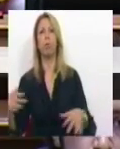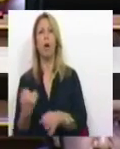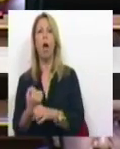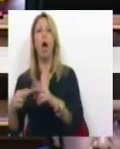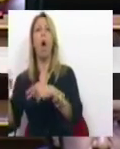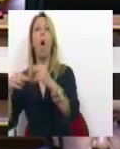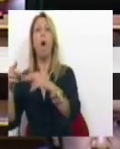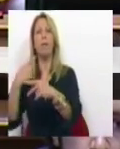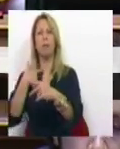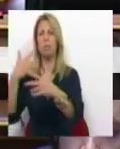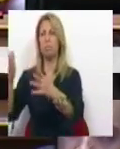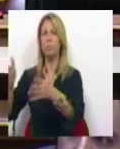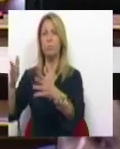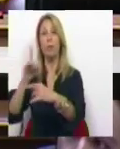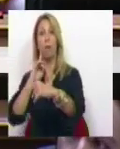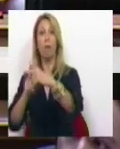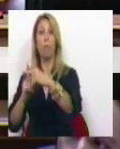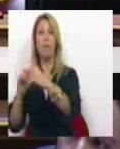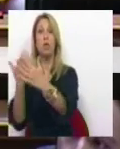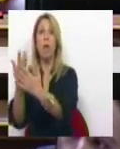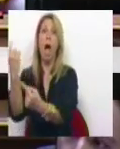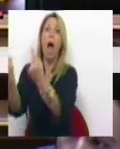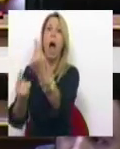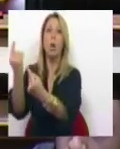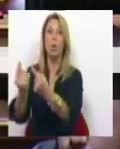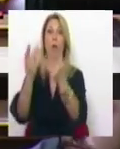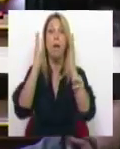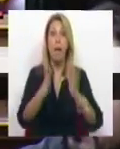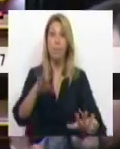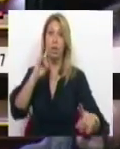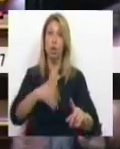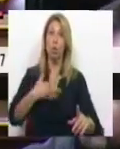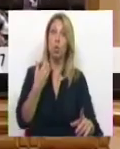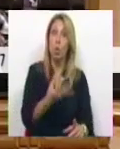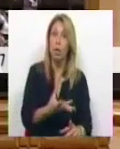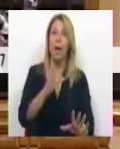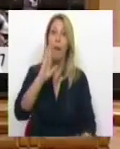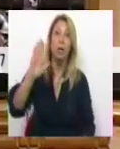apenas alguns. É preciso solidariedade e responsabilidade. Muito obrigado. Muito